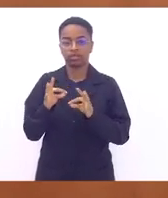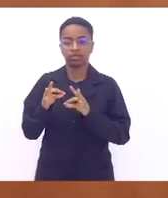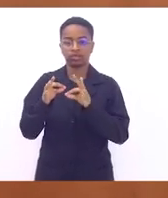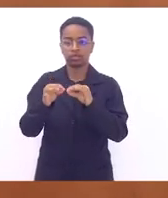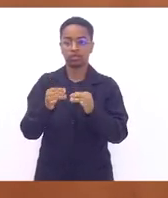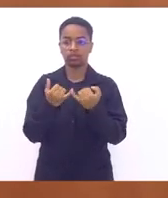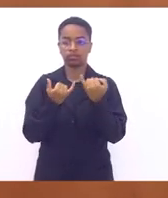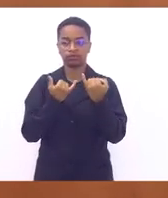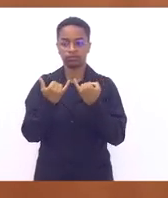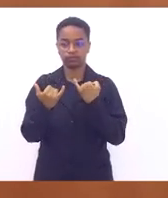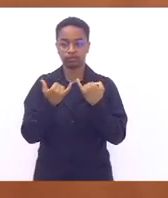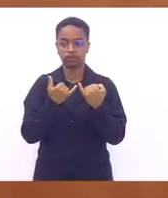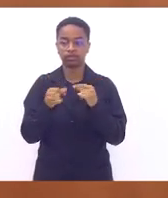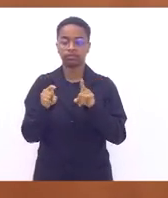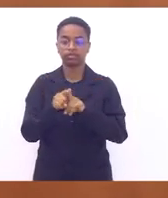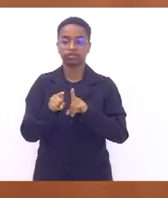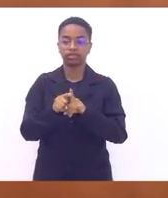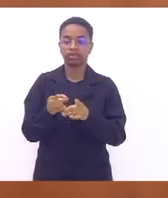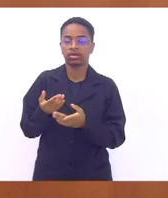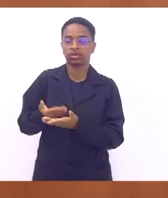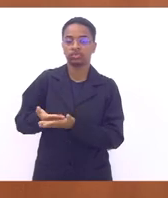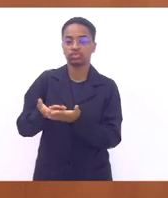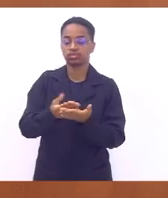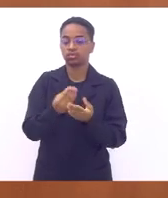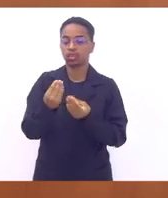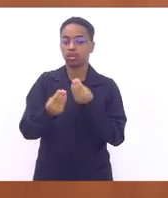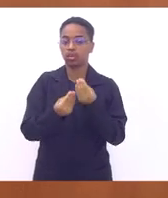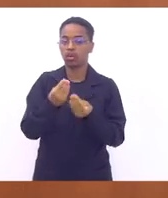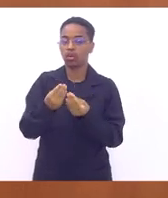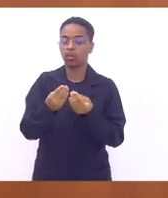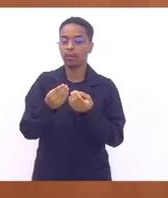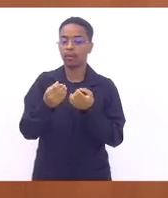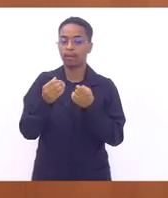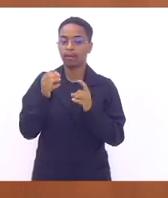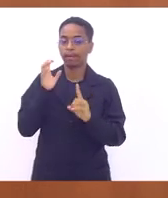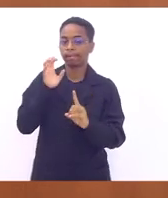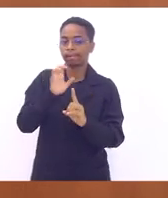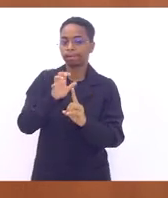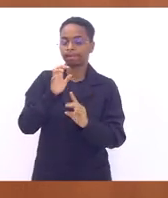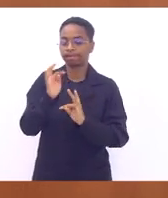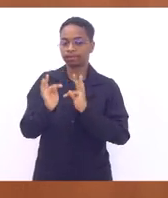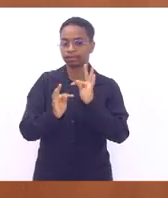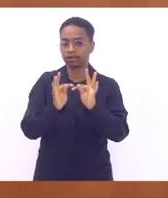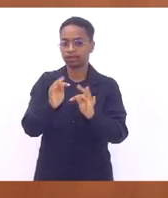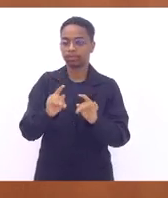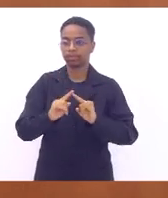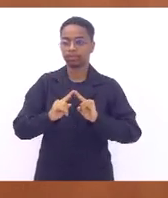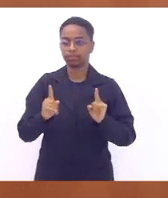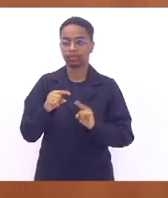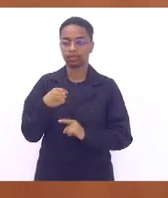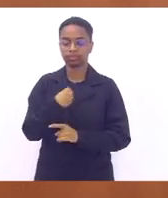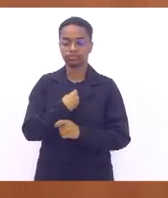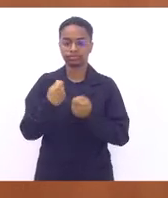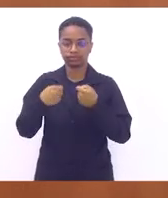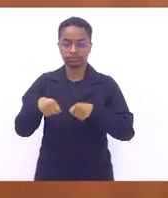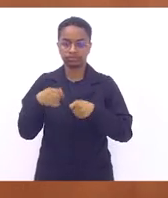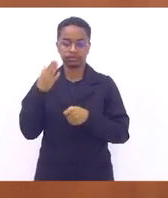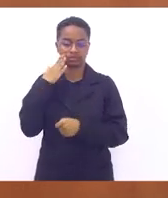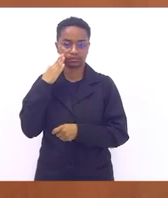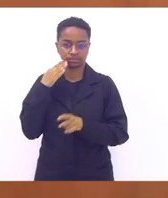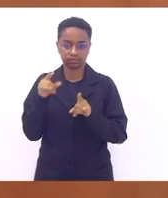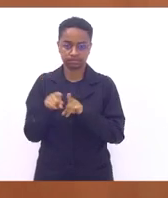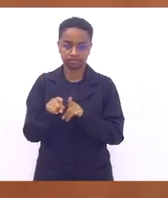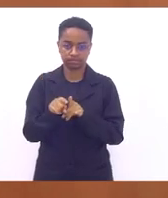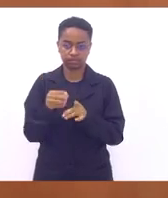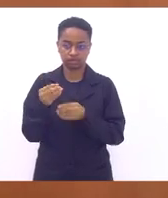todos os estudos que existem, que mostram que isso impacta o resultado de tratamento, mas nós pretendemos também saber efetivamente no